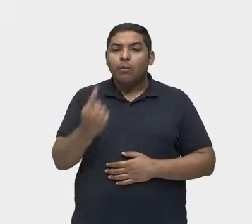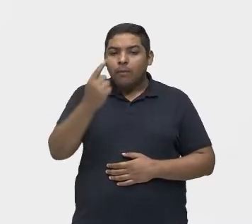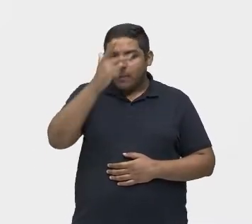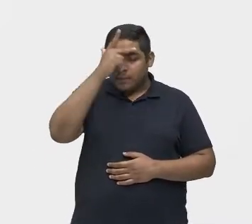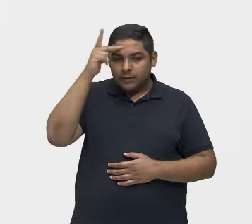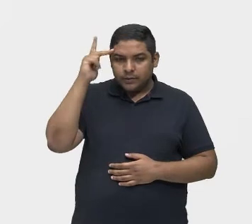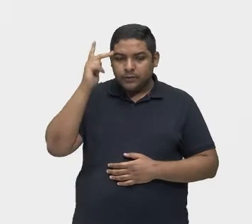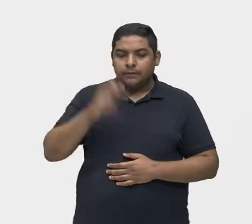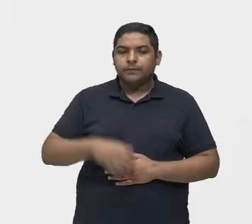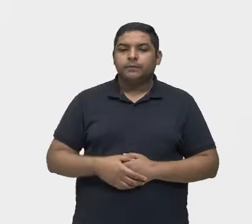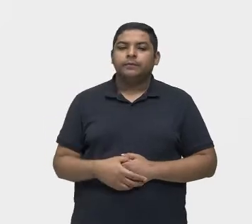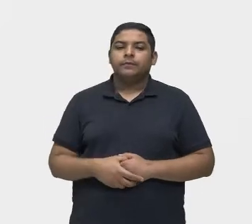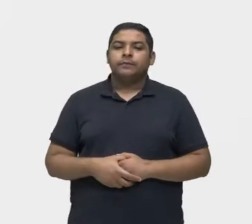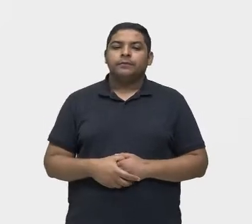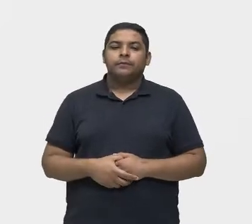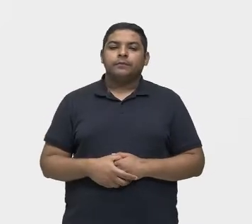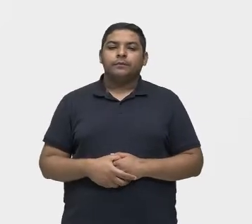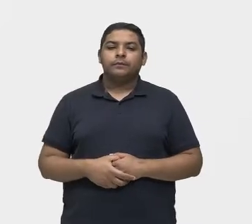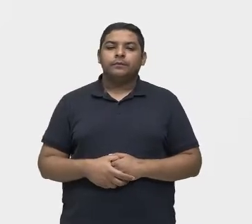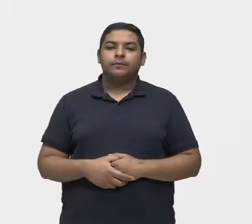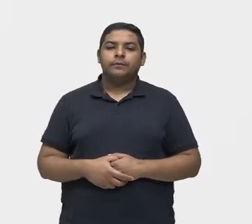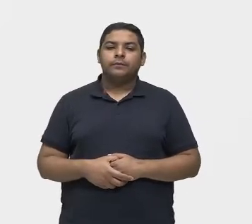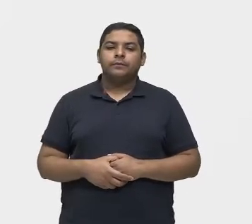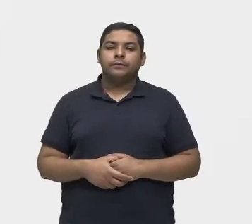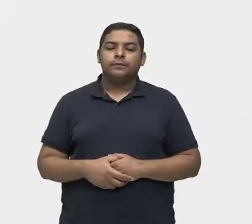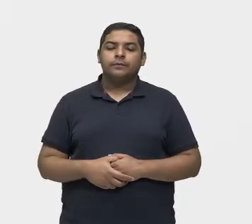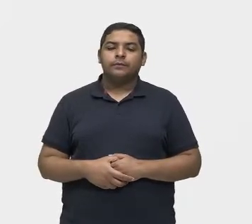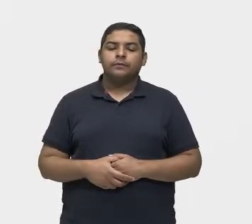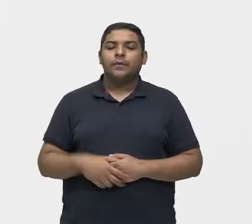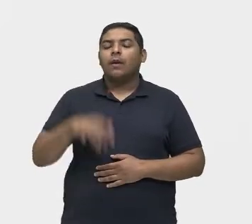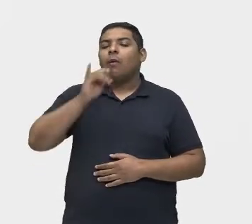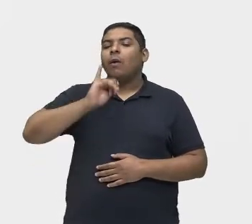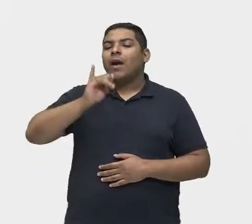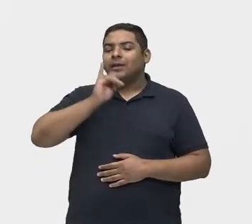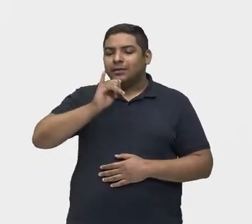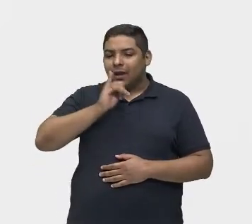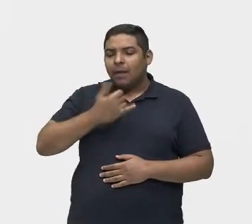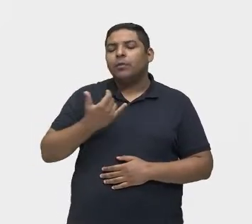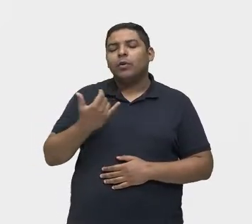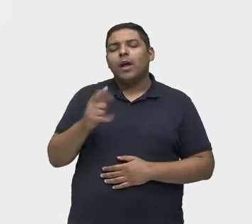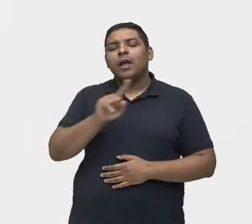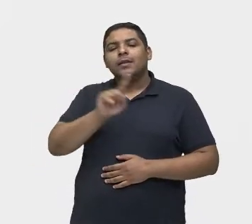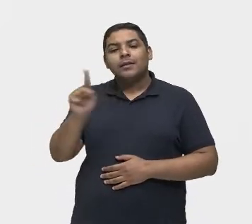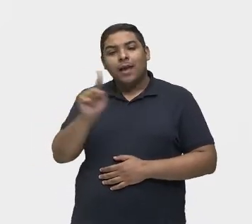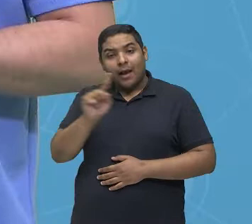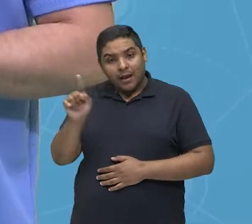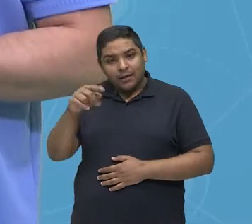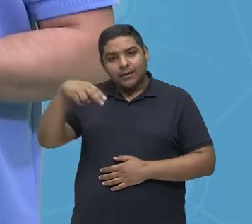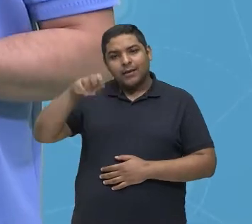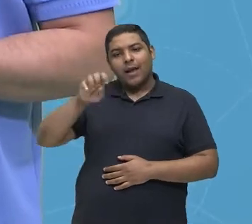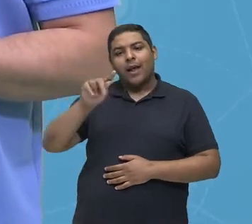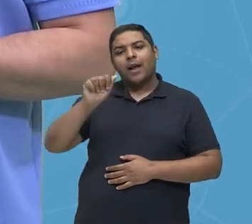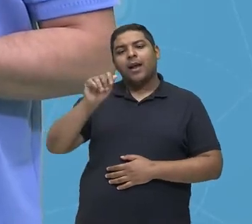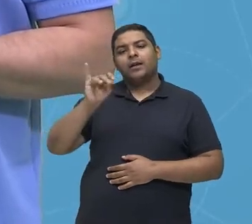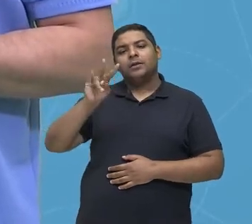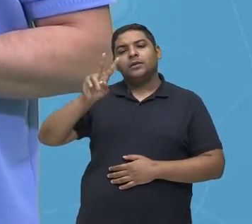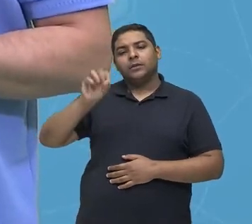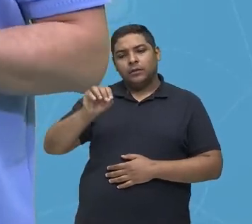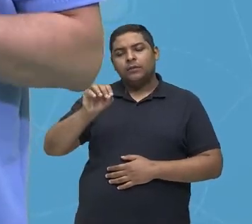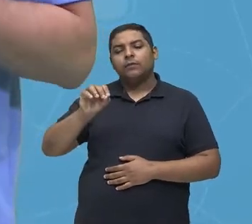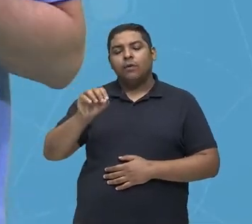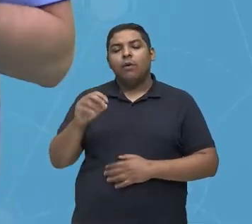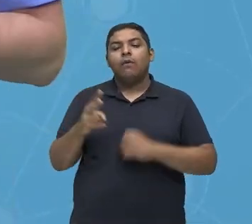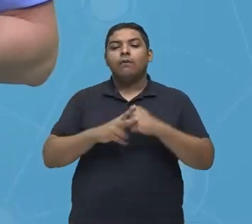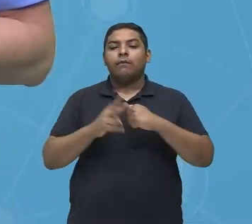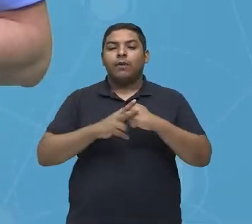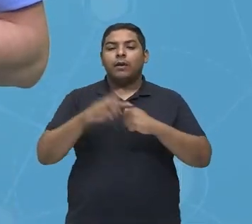morning. Tá certo? Então, um exemplo aí da forma negativa do verbo to be quando o sujeito está no singular, tá